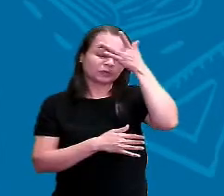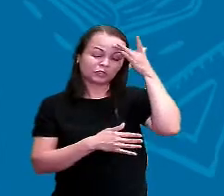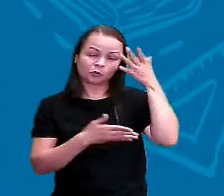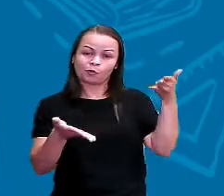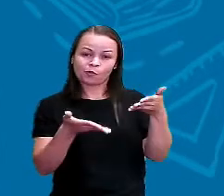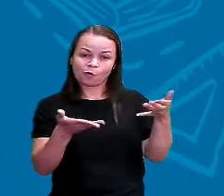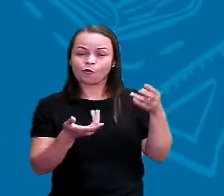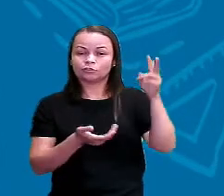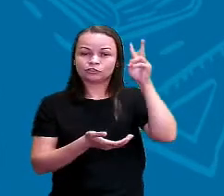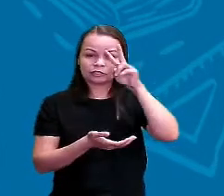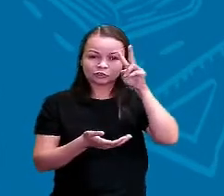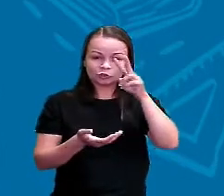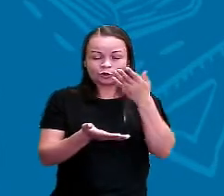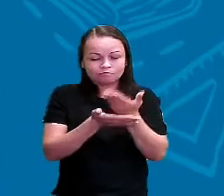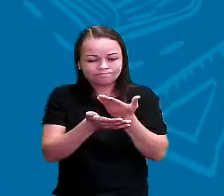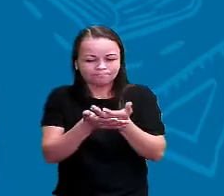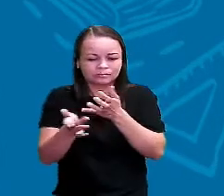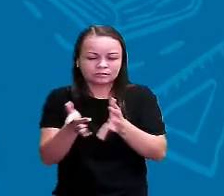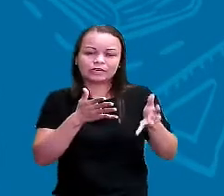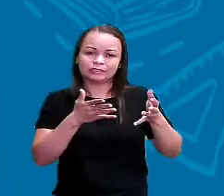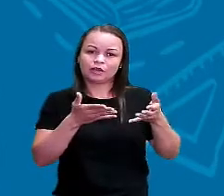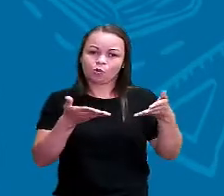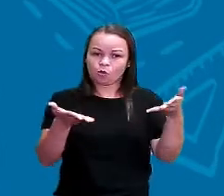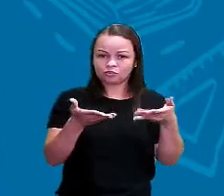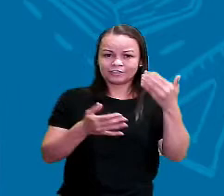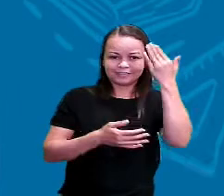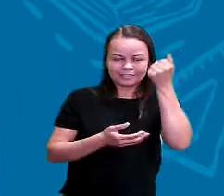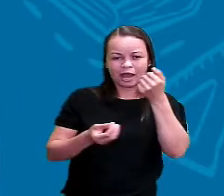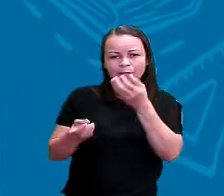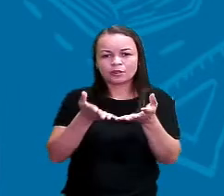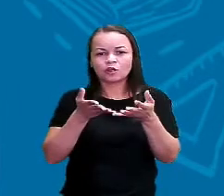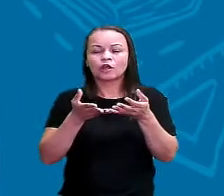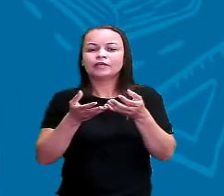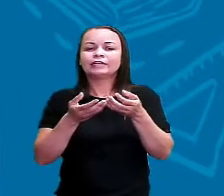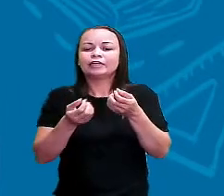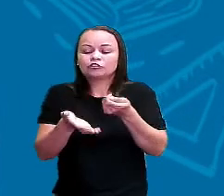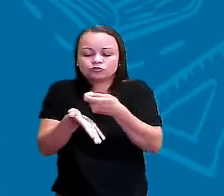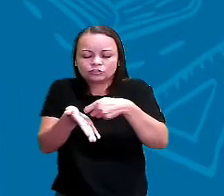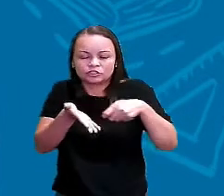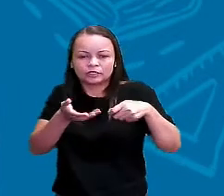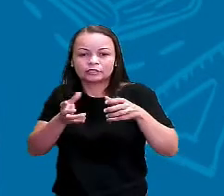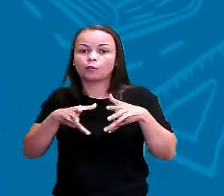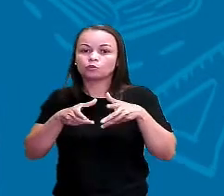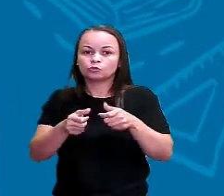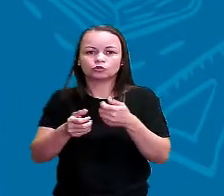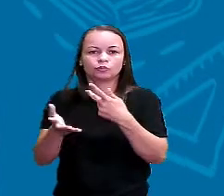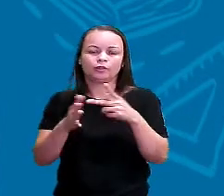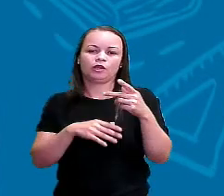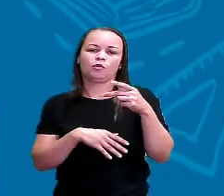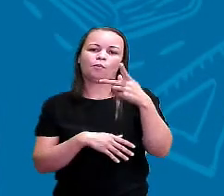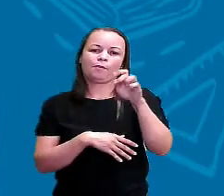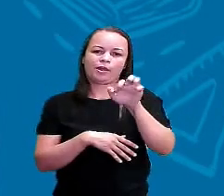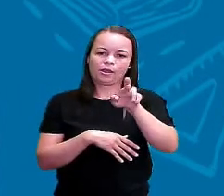a registros feitos por Pero Vaz de Caminha, tá? Aqui é só uma foto, ó. Quando